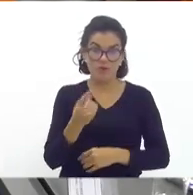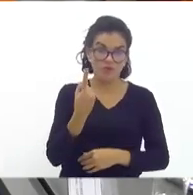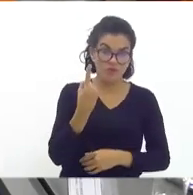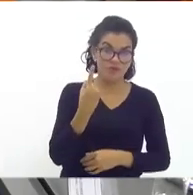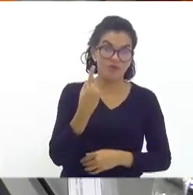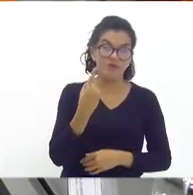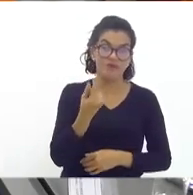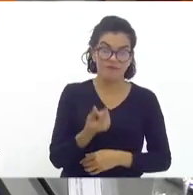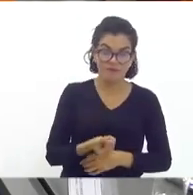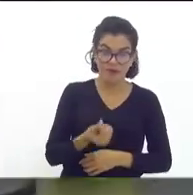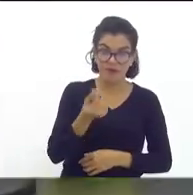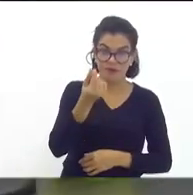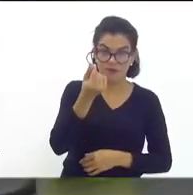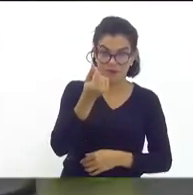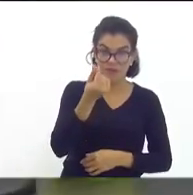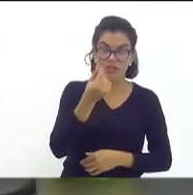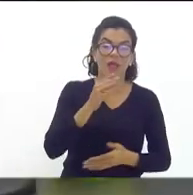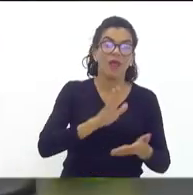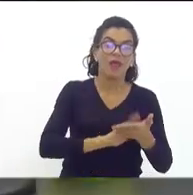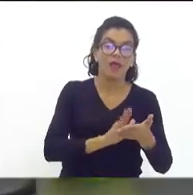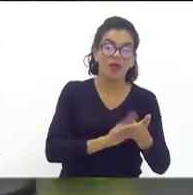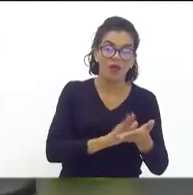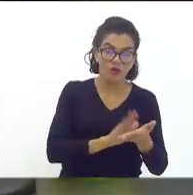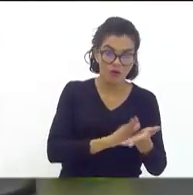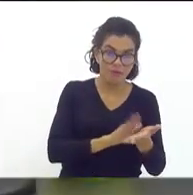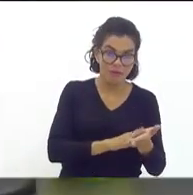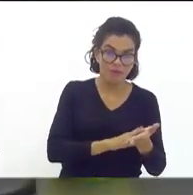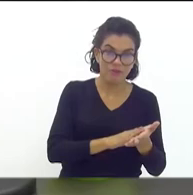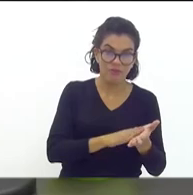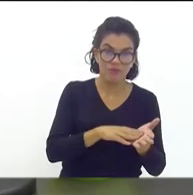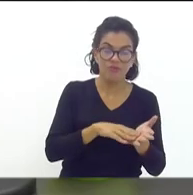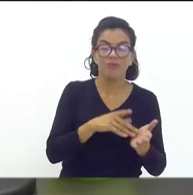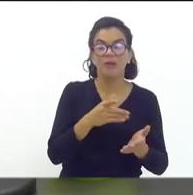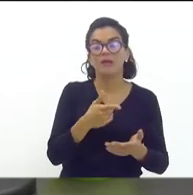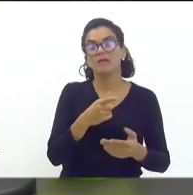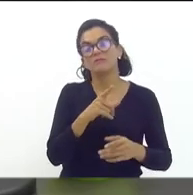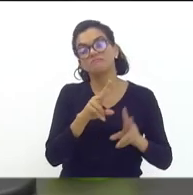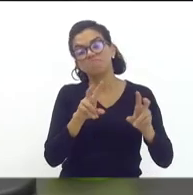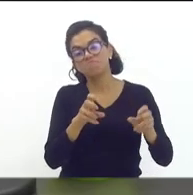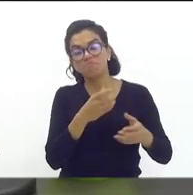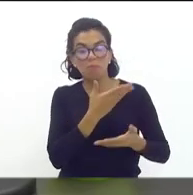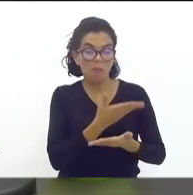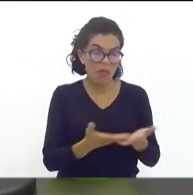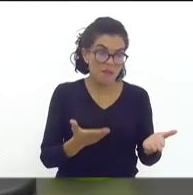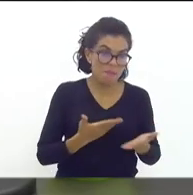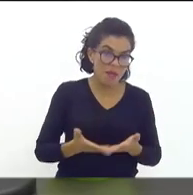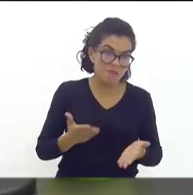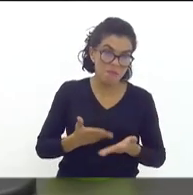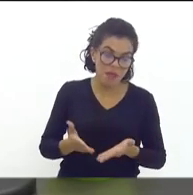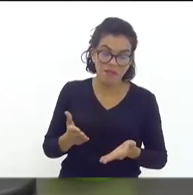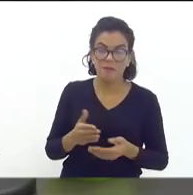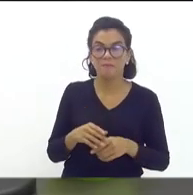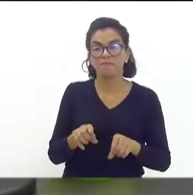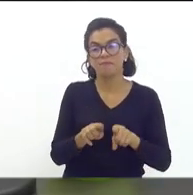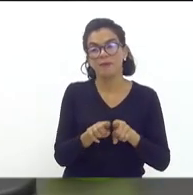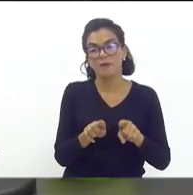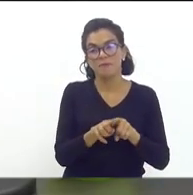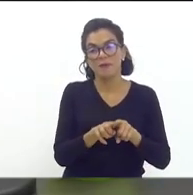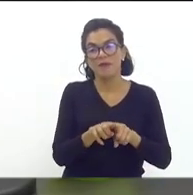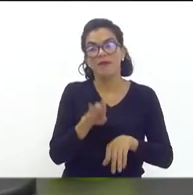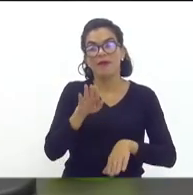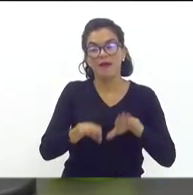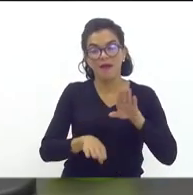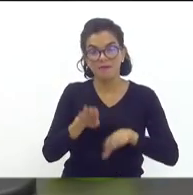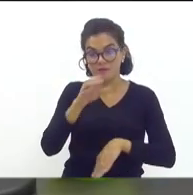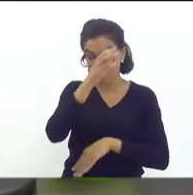valores que são cobrados a título de perdas que muitas das vezes o usuário não sabe